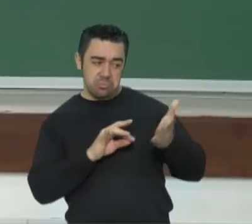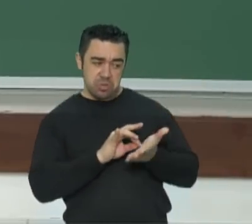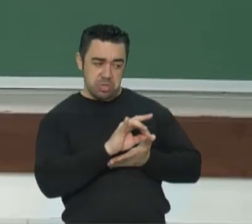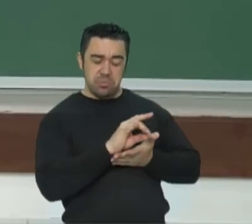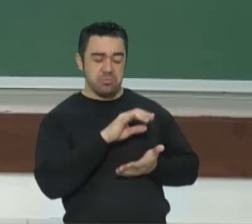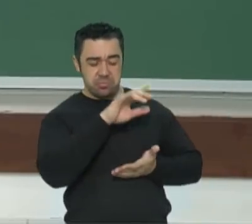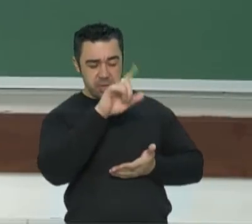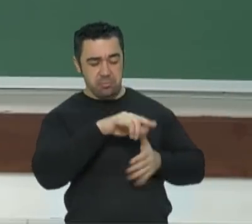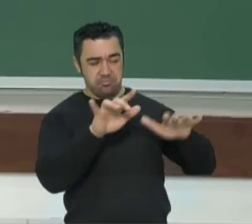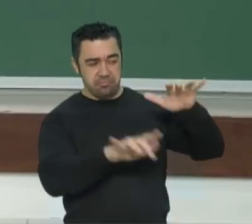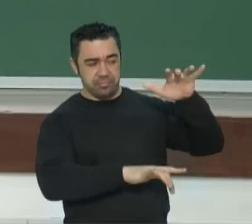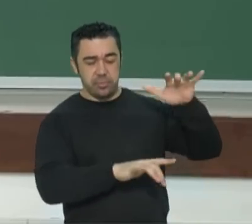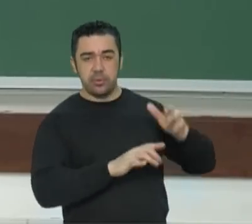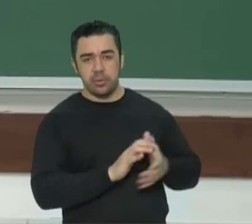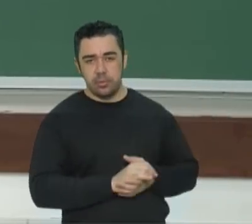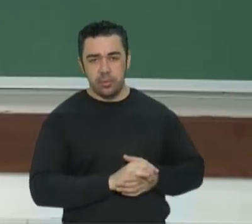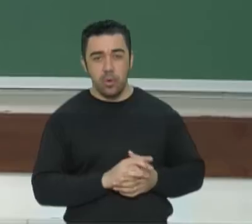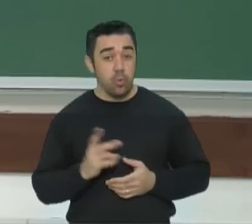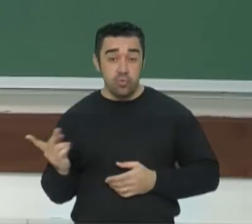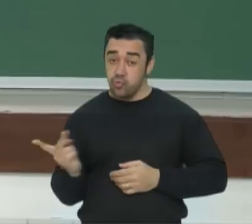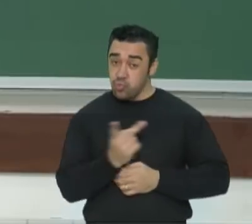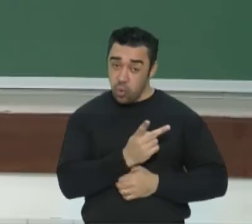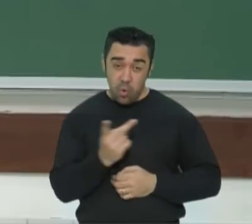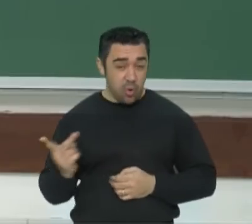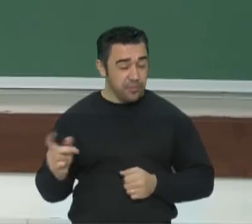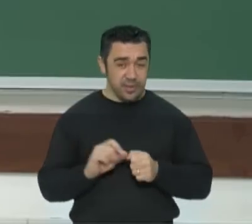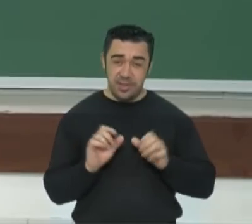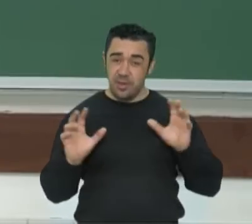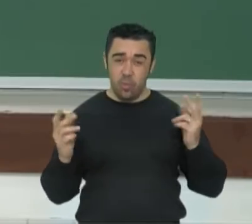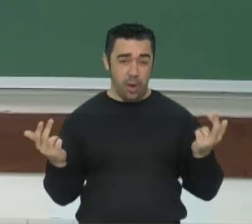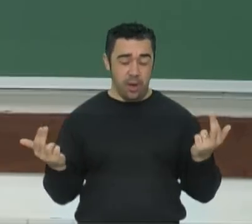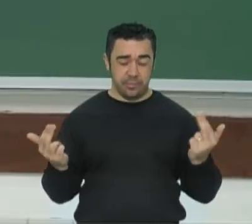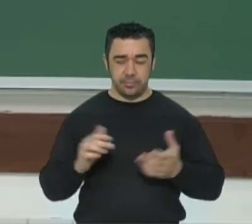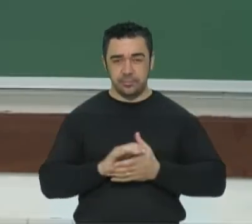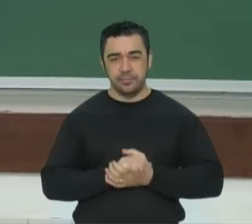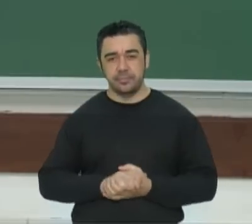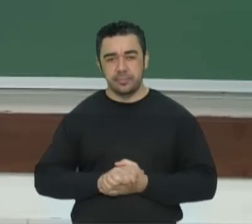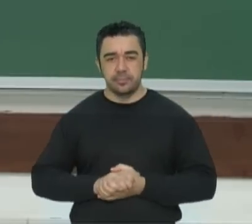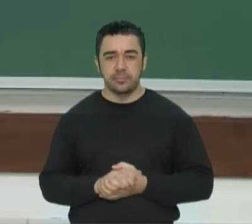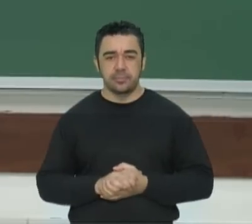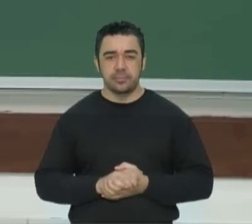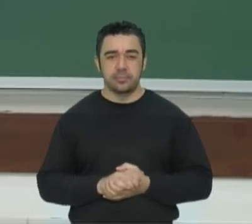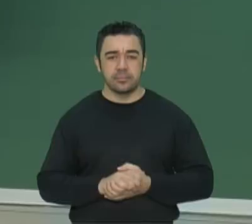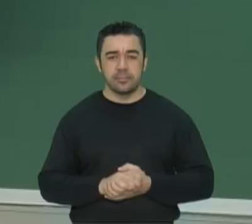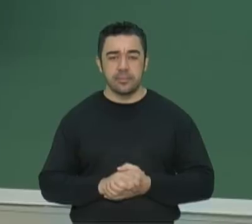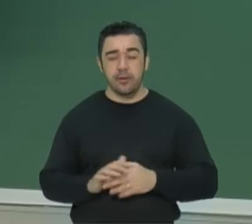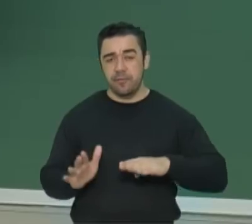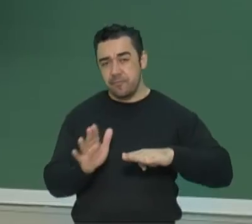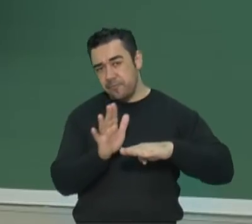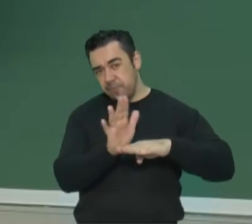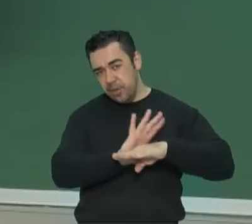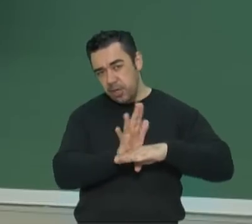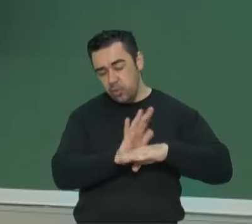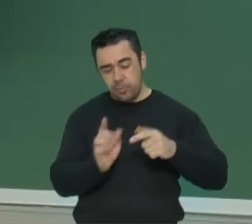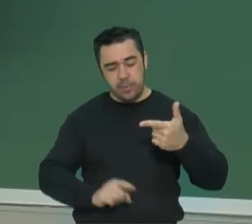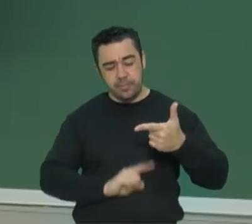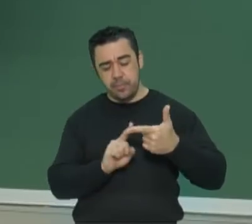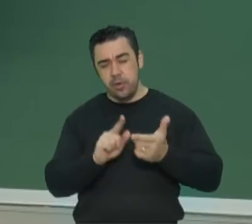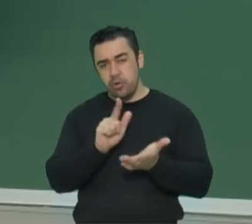é inferior. Ambos lados faziam essa referência. Filmes,